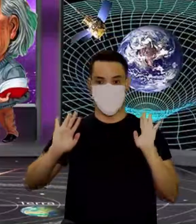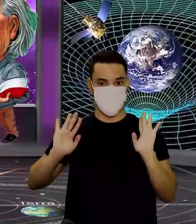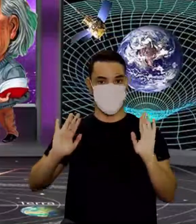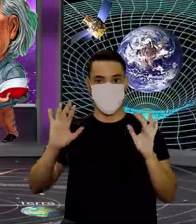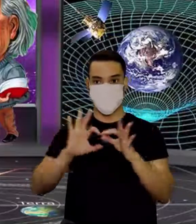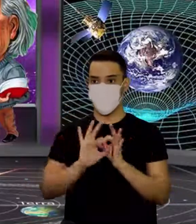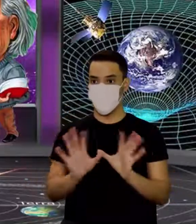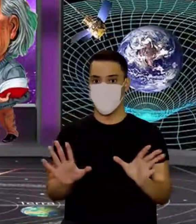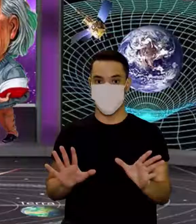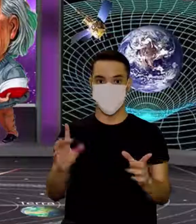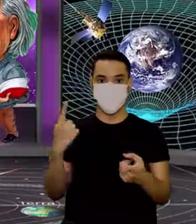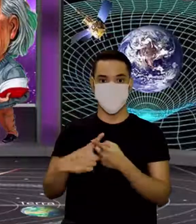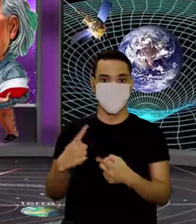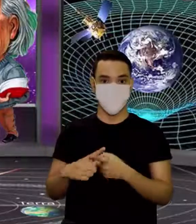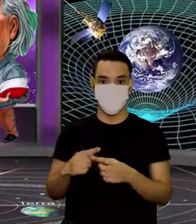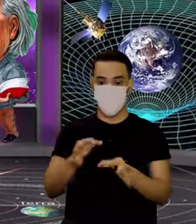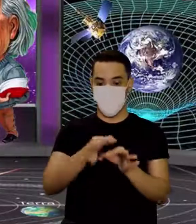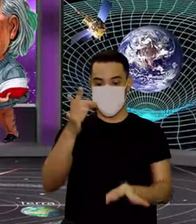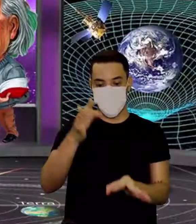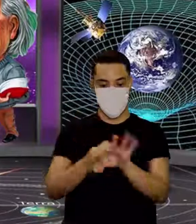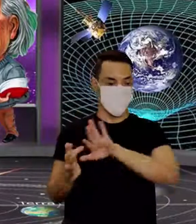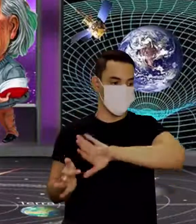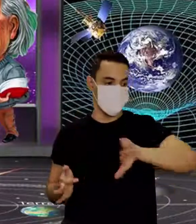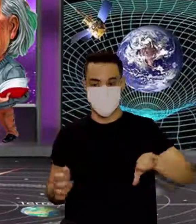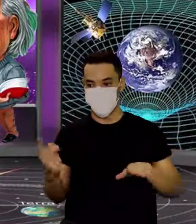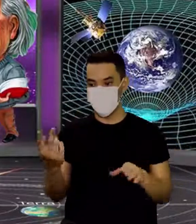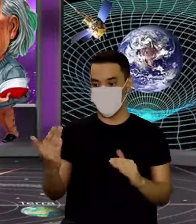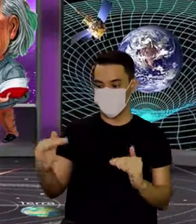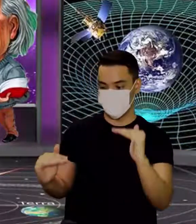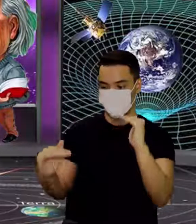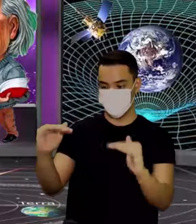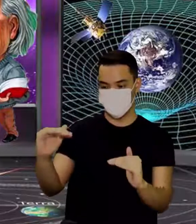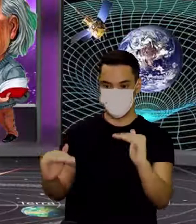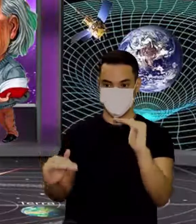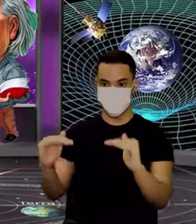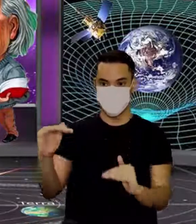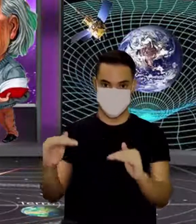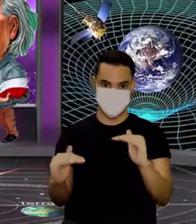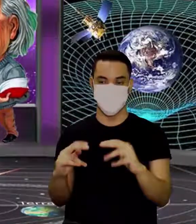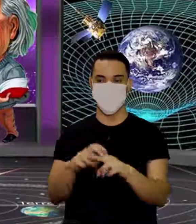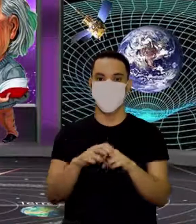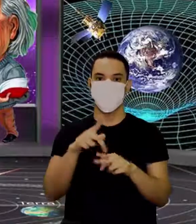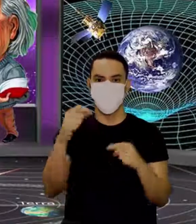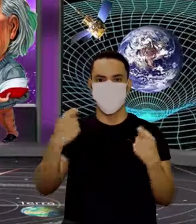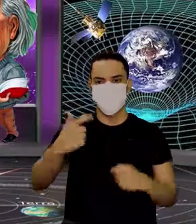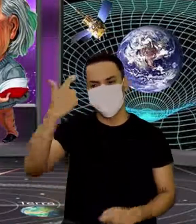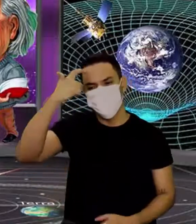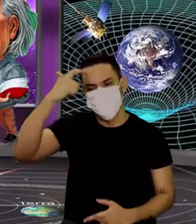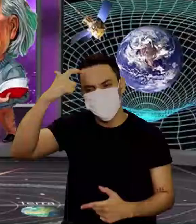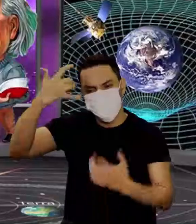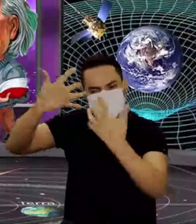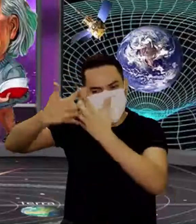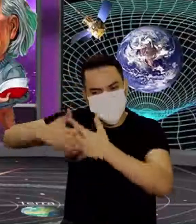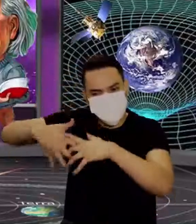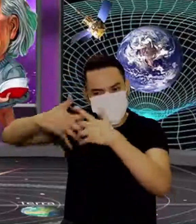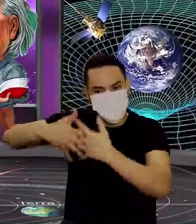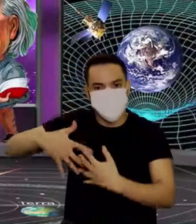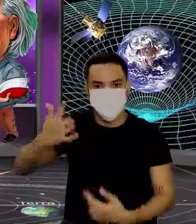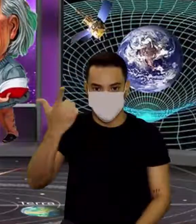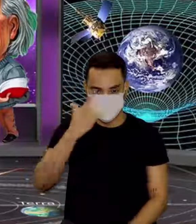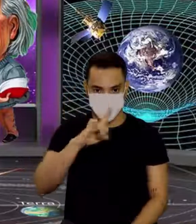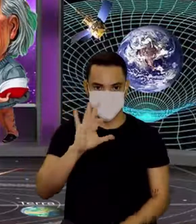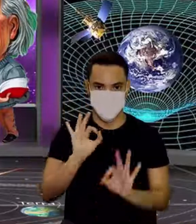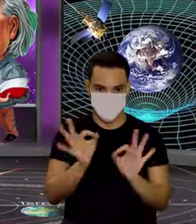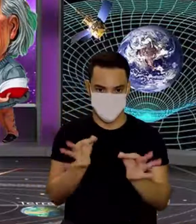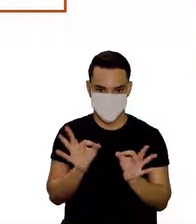estava. Aí eu tirei a barrinha de perto e eles ficaram neutralizados. Então é só você ir fazendo um raciocínio lógico aí que dá certinho. Então